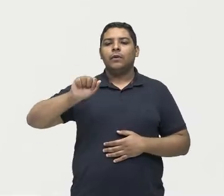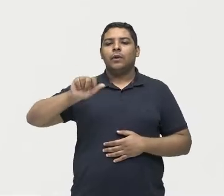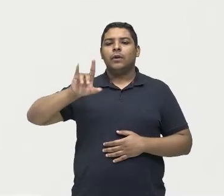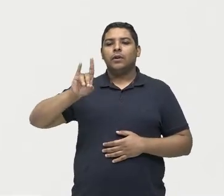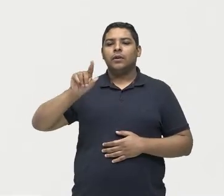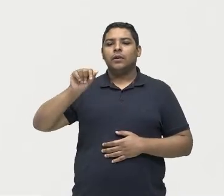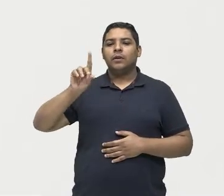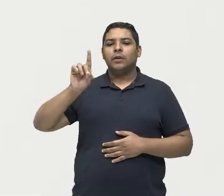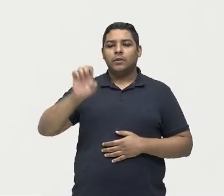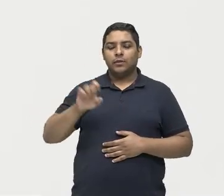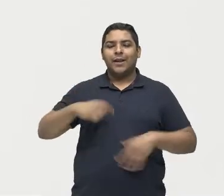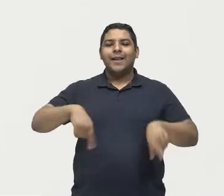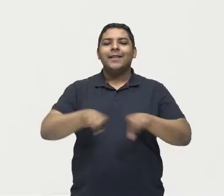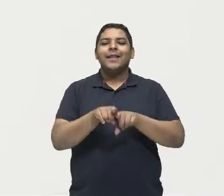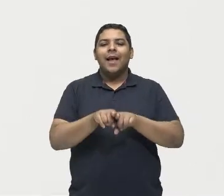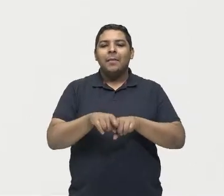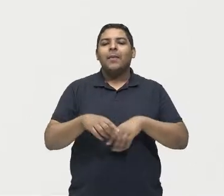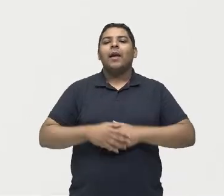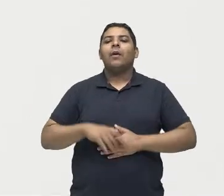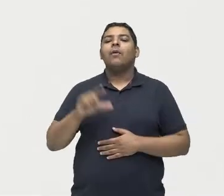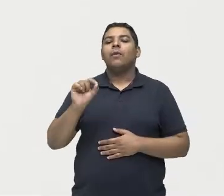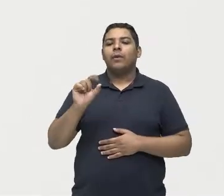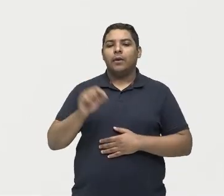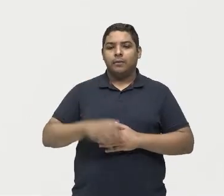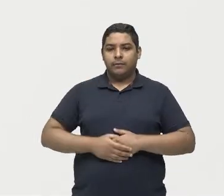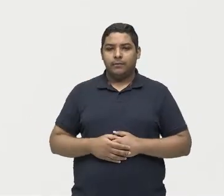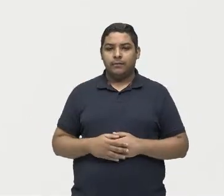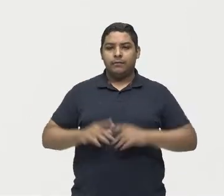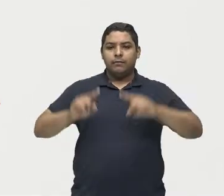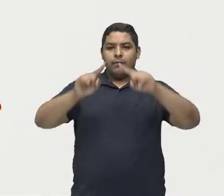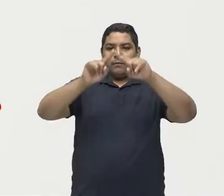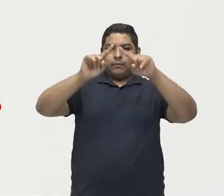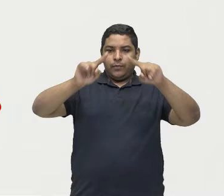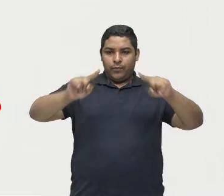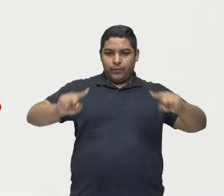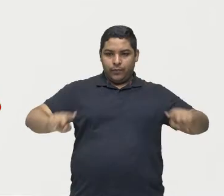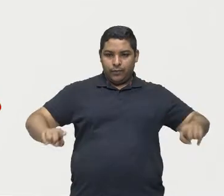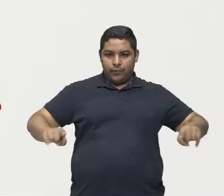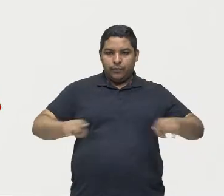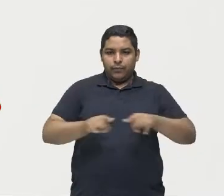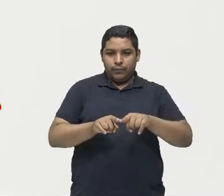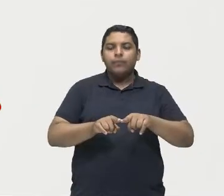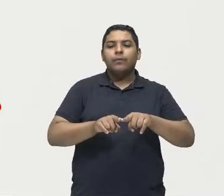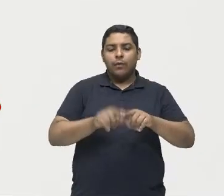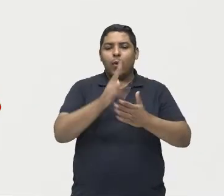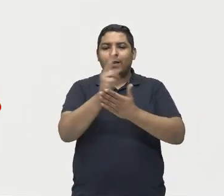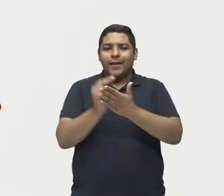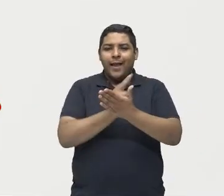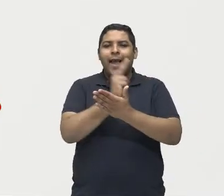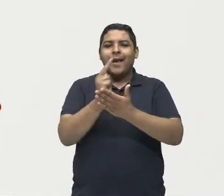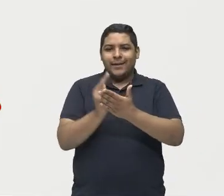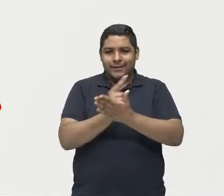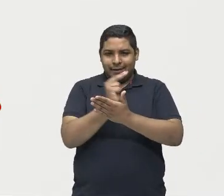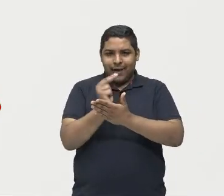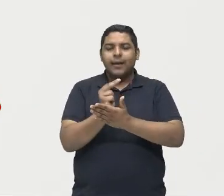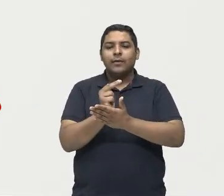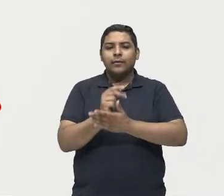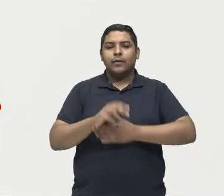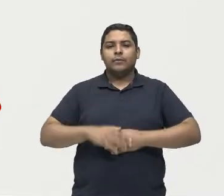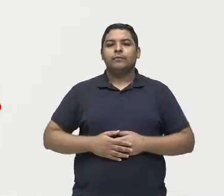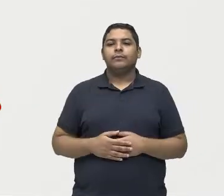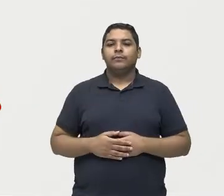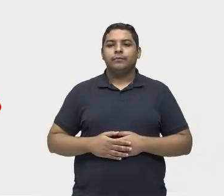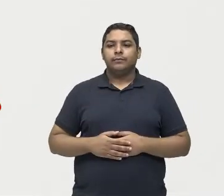questão piramidal, tá? É como se fosse 2 pirâmides invertidas nesse